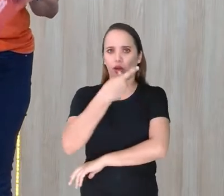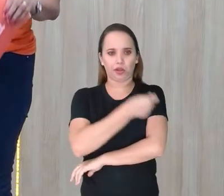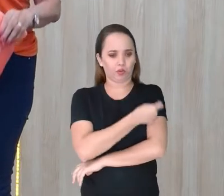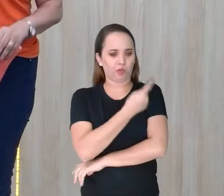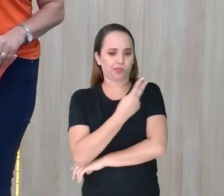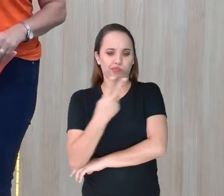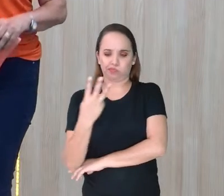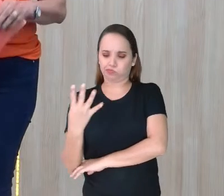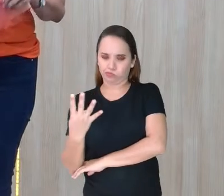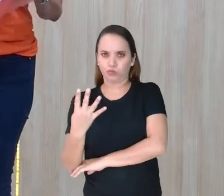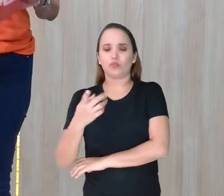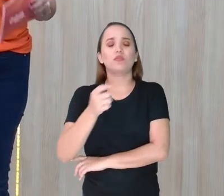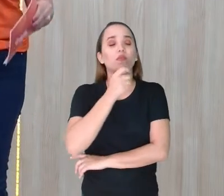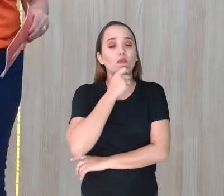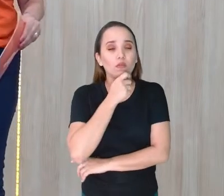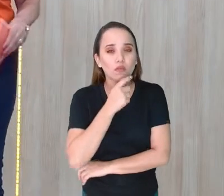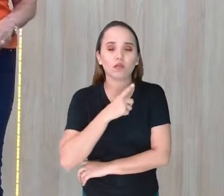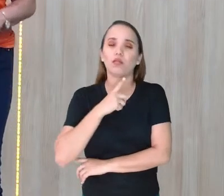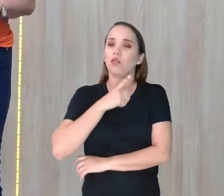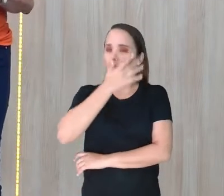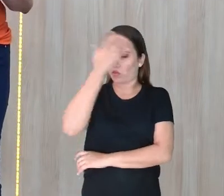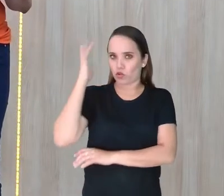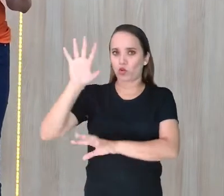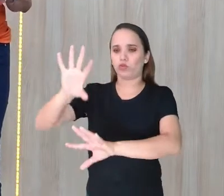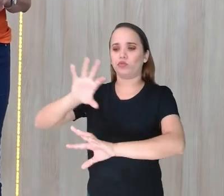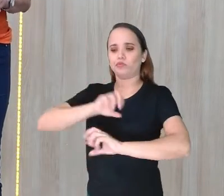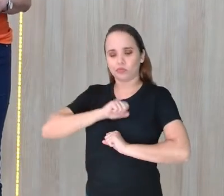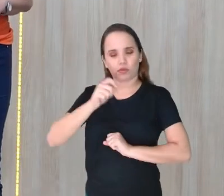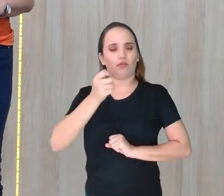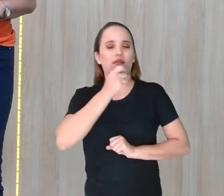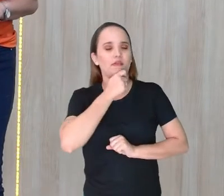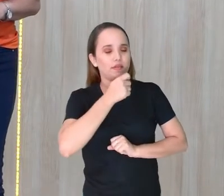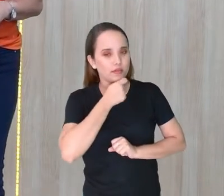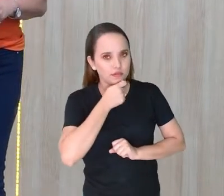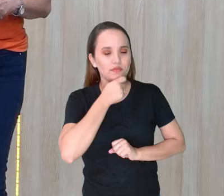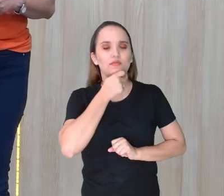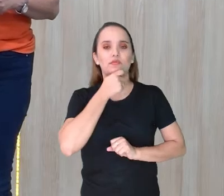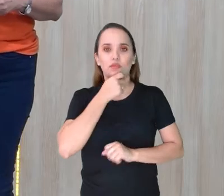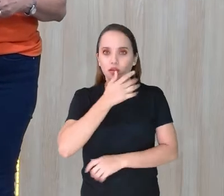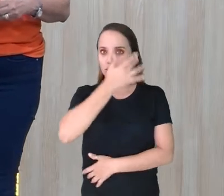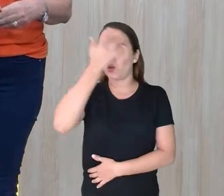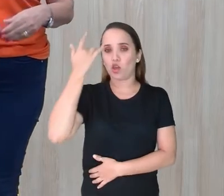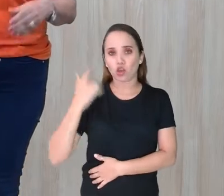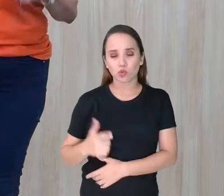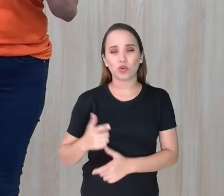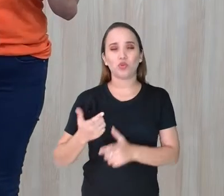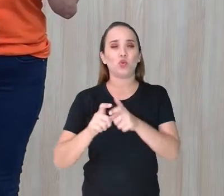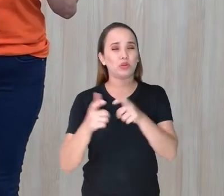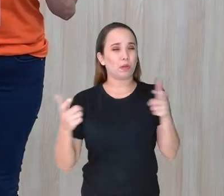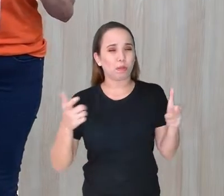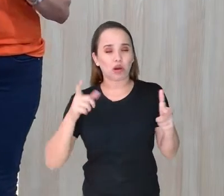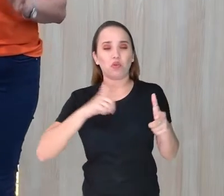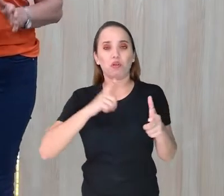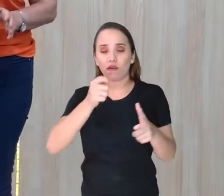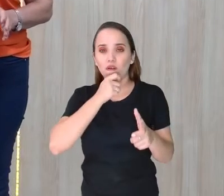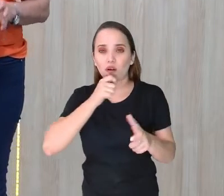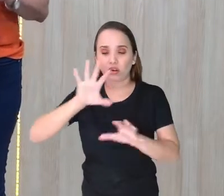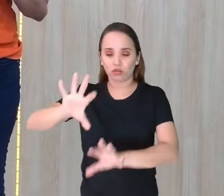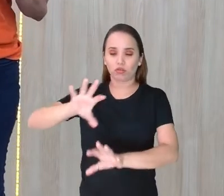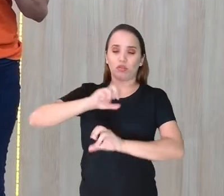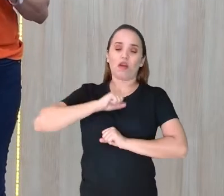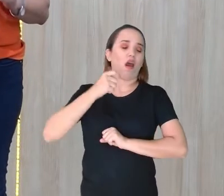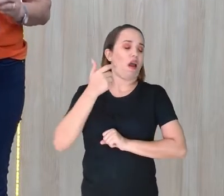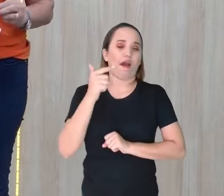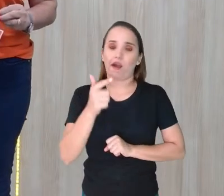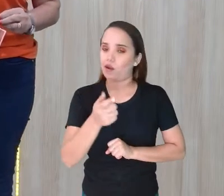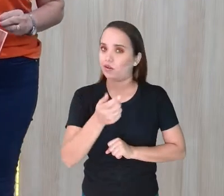existem pessoas que estão sendo contaminadas, e essas pessoas que estão sendo contaminadas, uma grande maioria são pessoas que não completaram